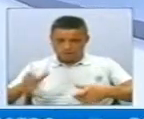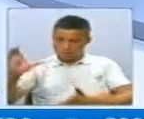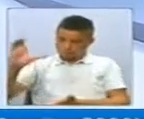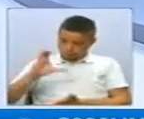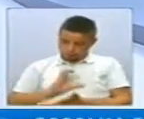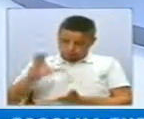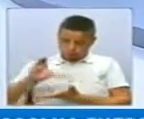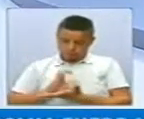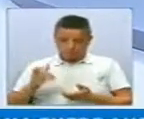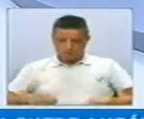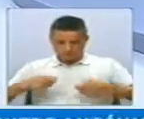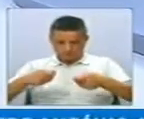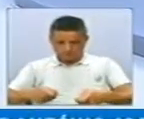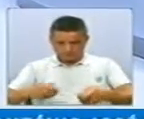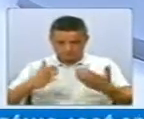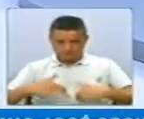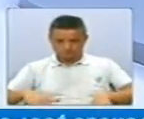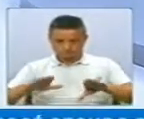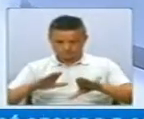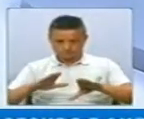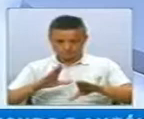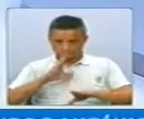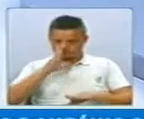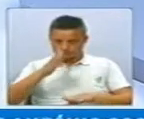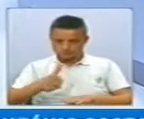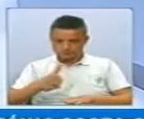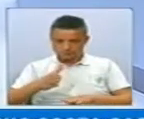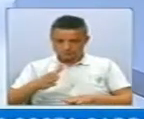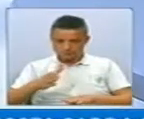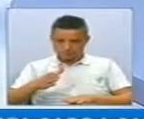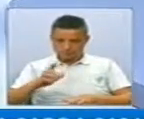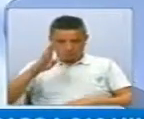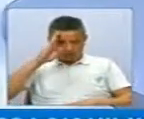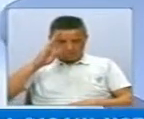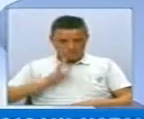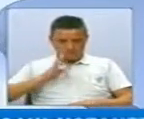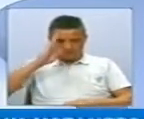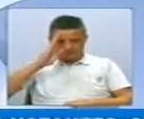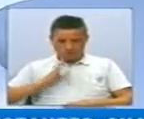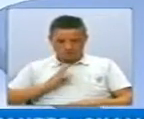investimento. Temos agora o espaço a intrometer-se em operações militares e